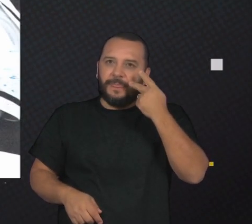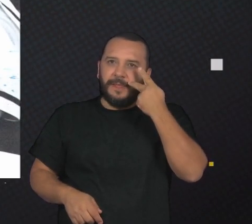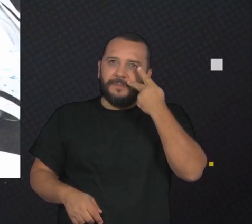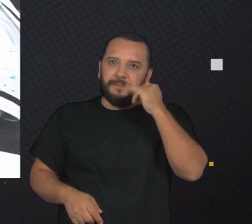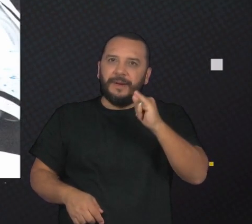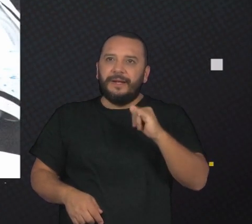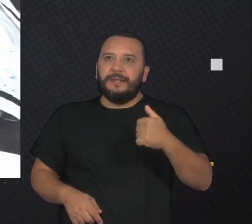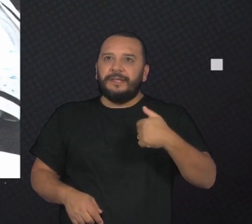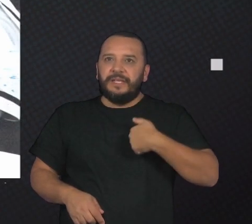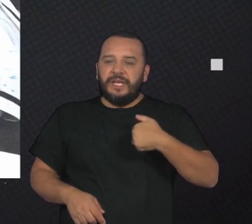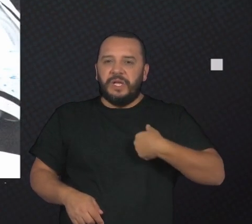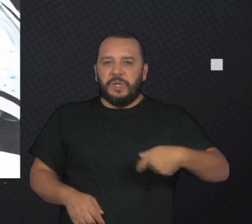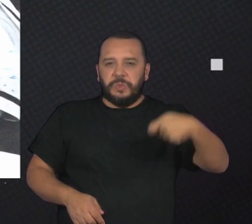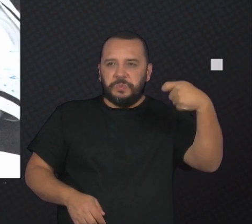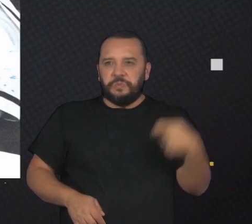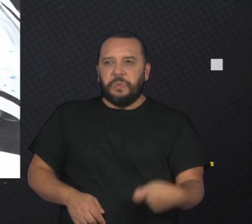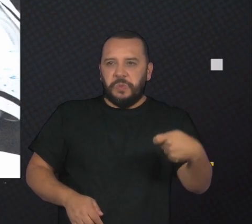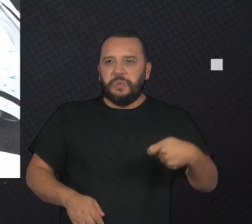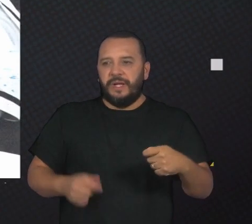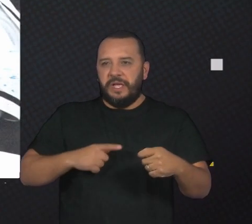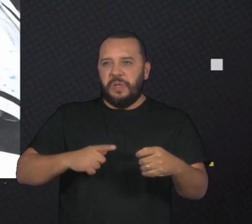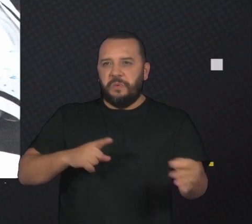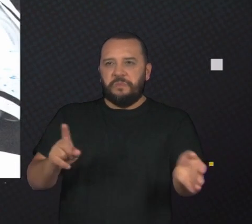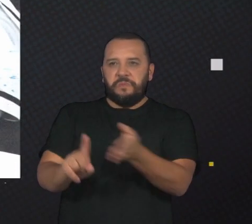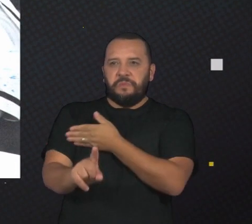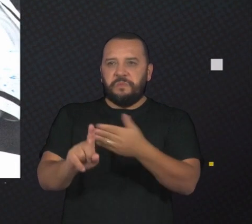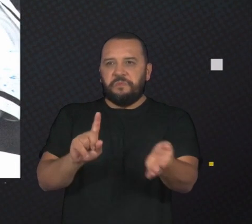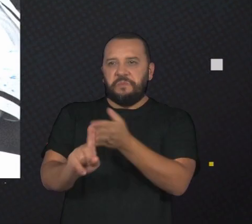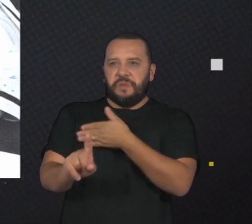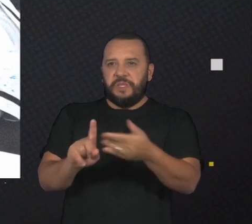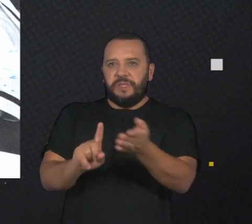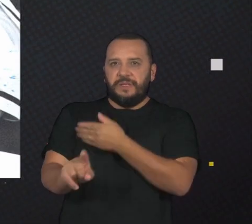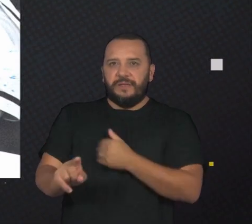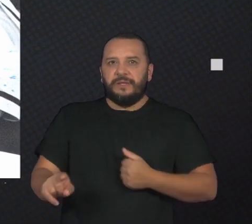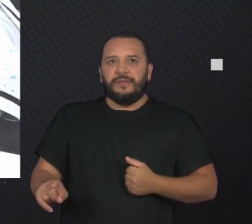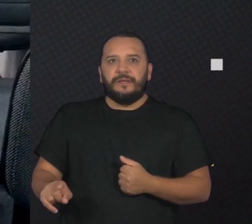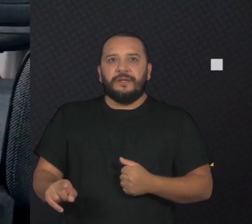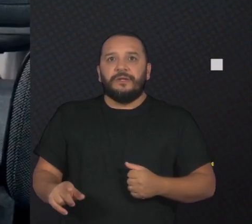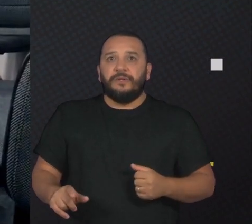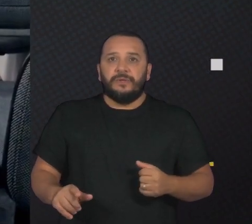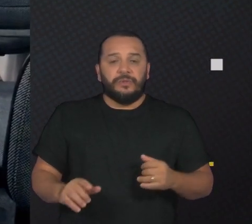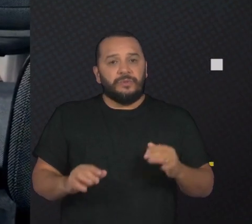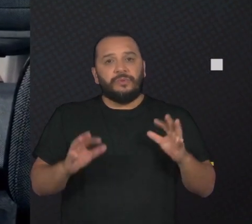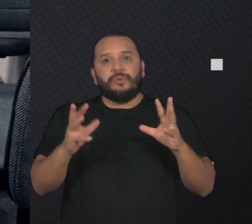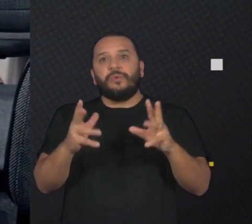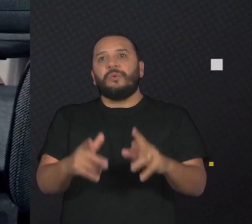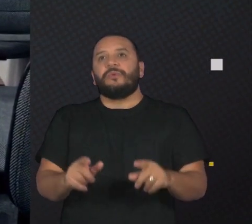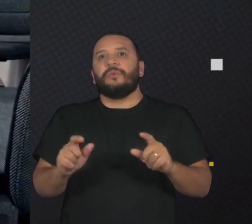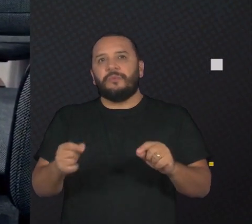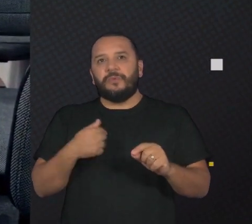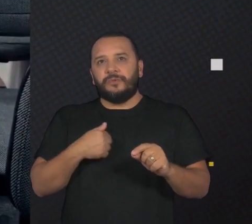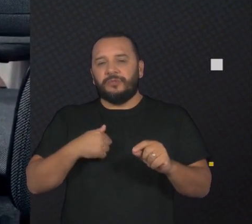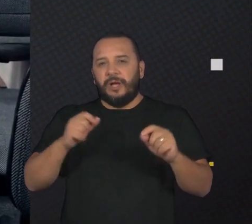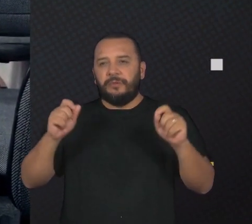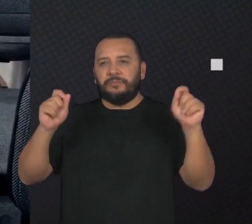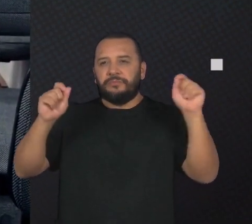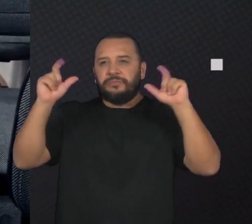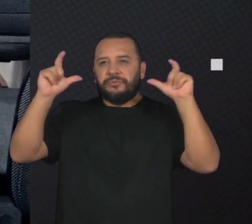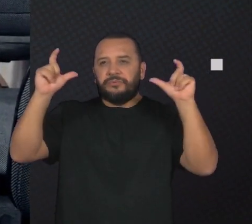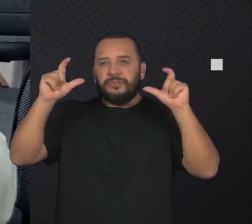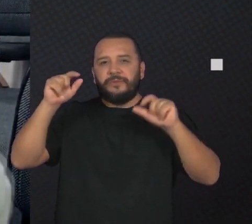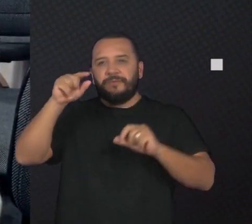para educar, acha que tem que bater. Todos no estúdio ficamos comovidos com a verdade do